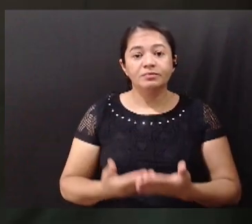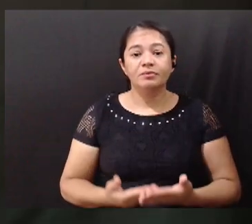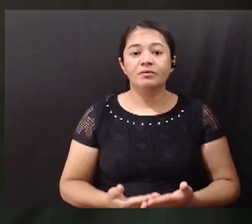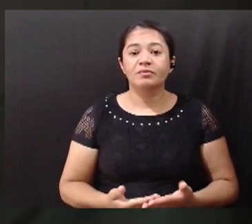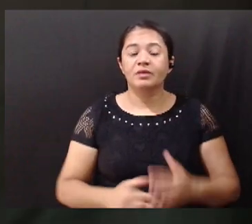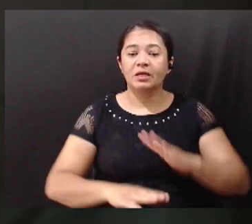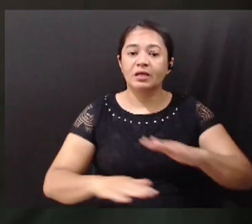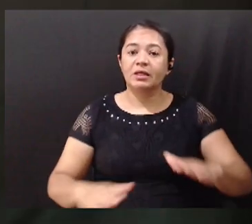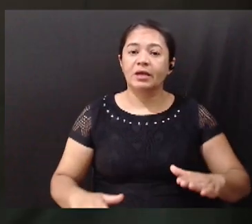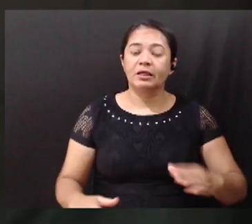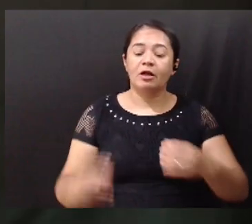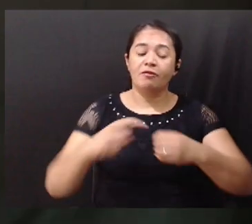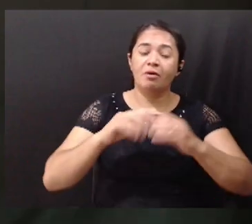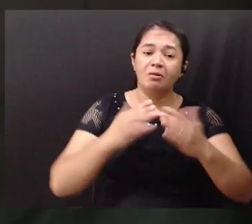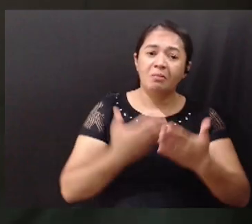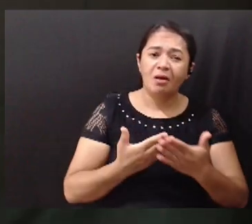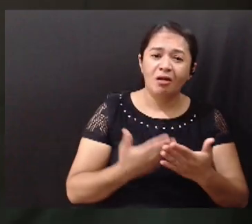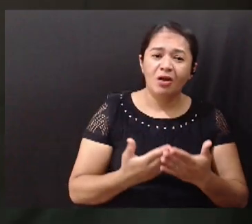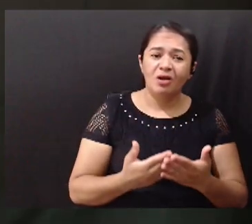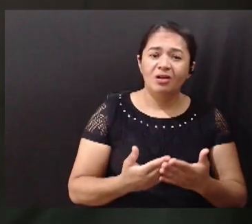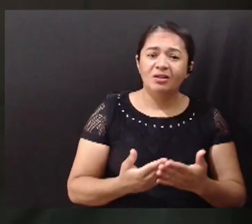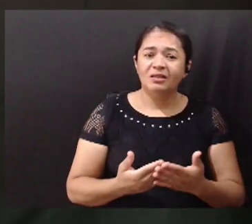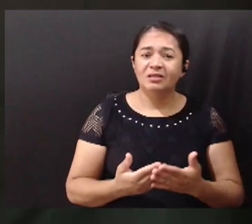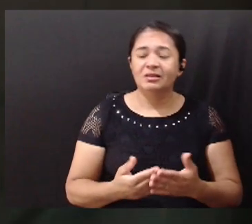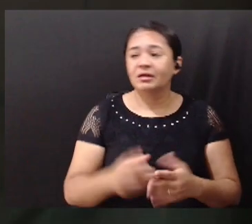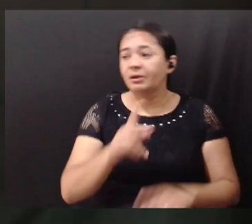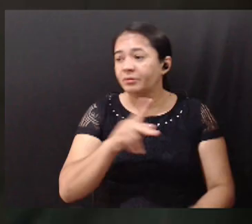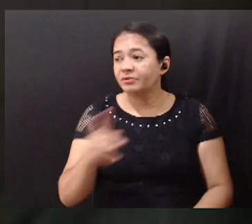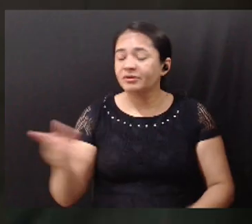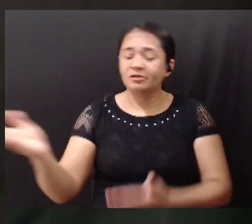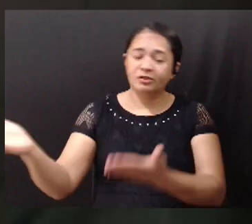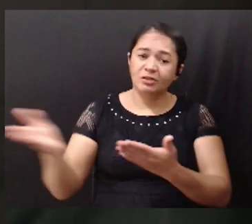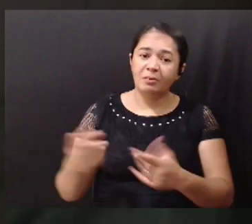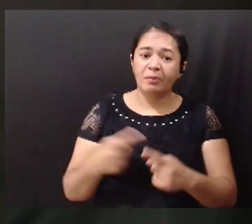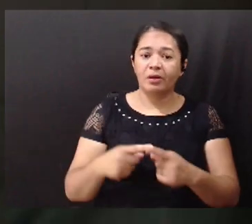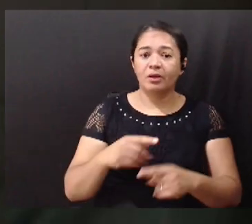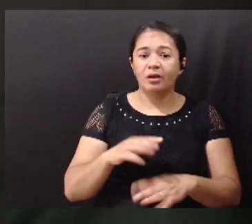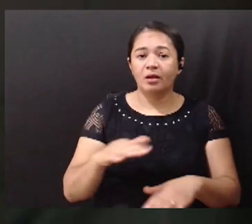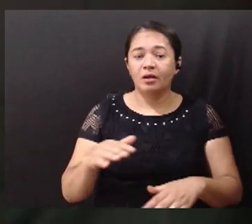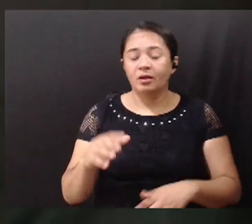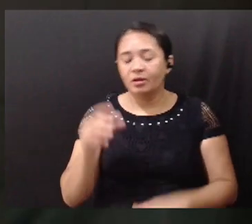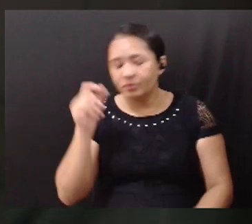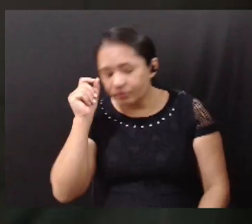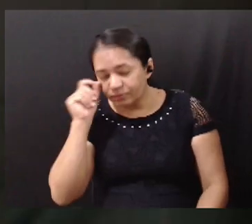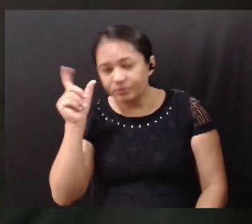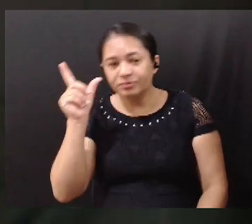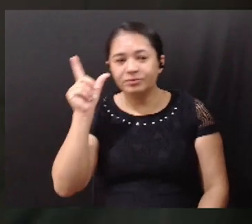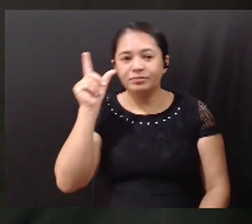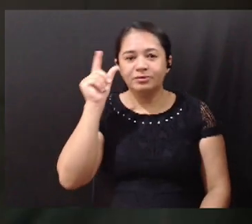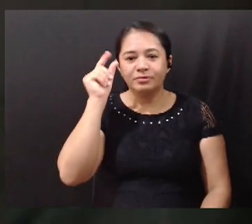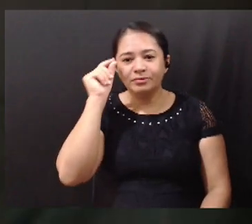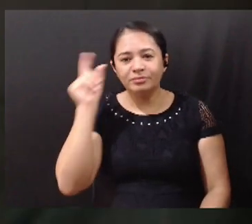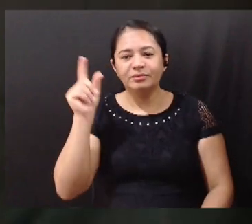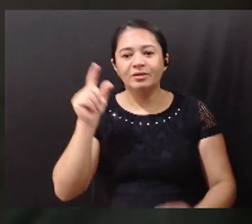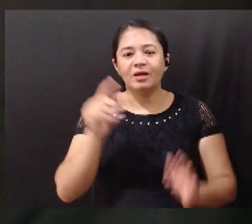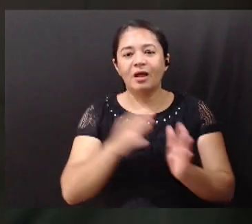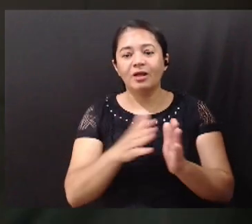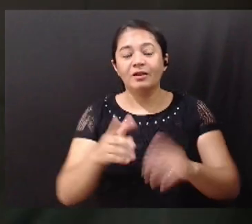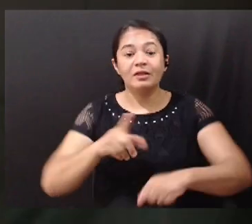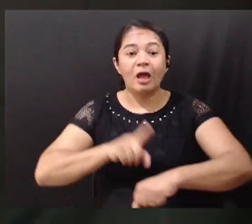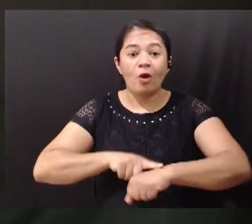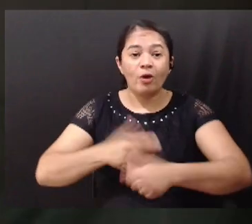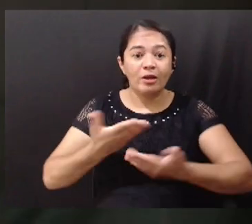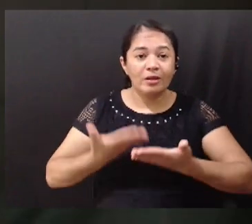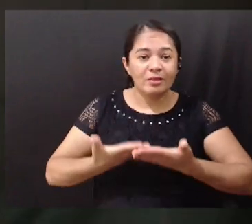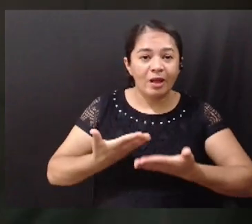rendimento legal, o professor chama a mãe e o pai, que a criança tá tirando um cochilinho, né, durante a aula, e aí a